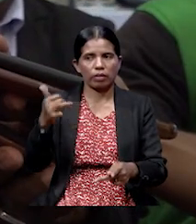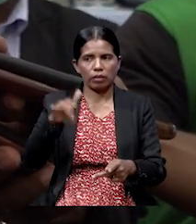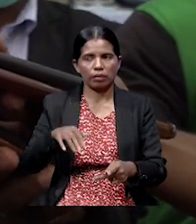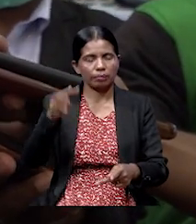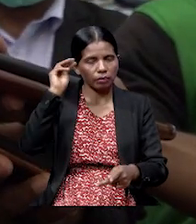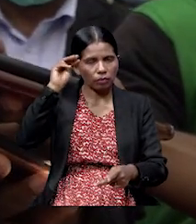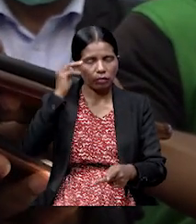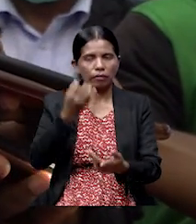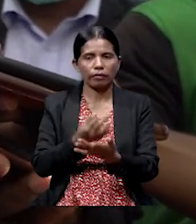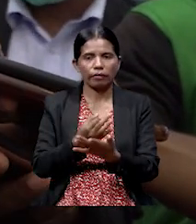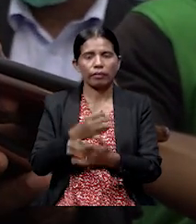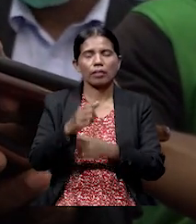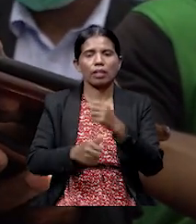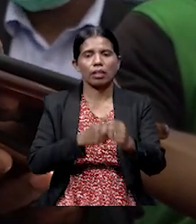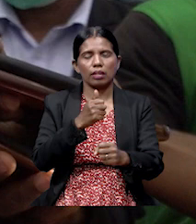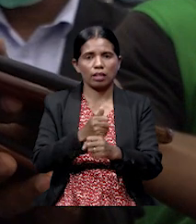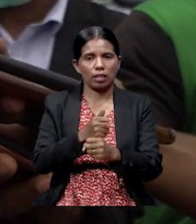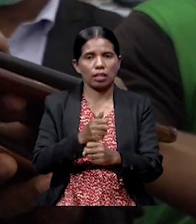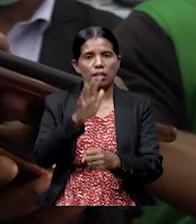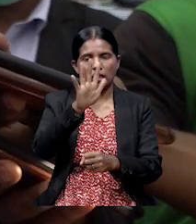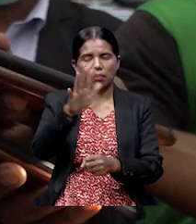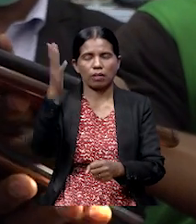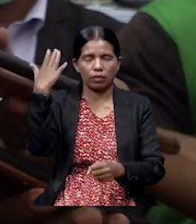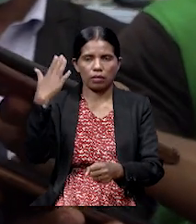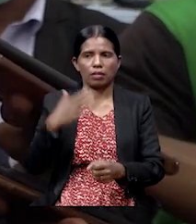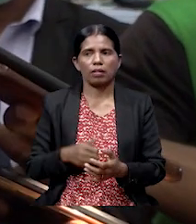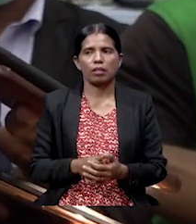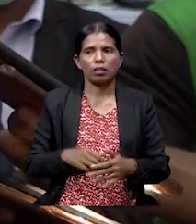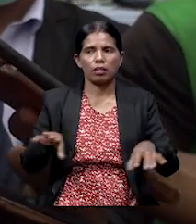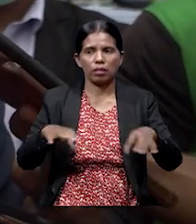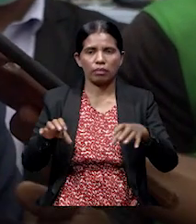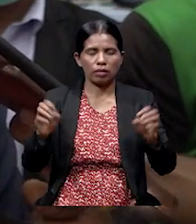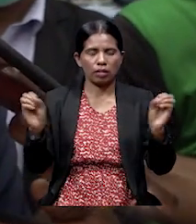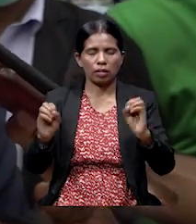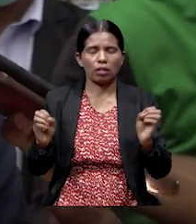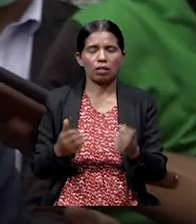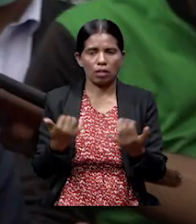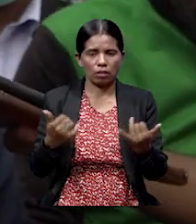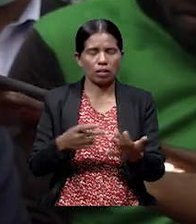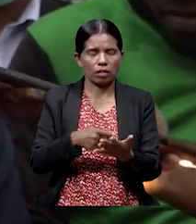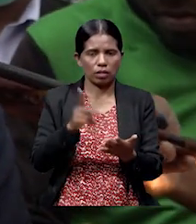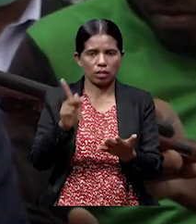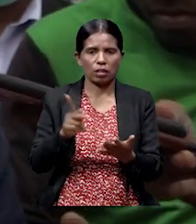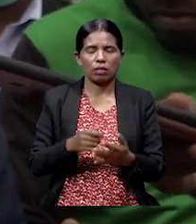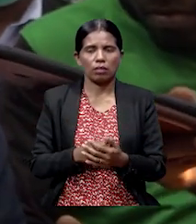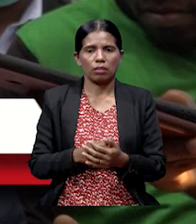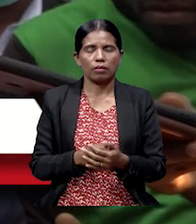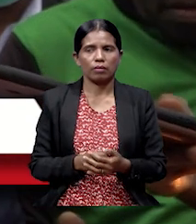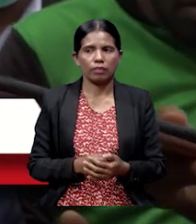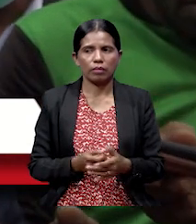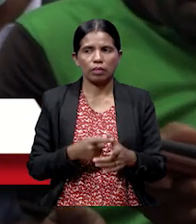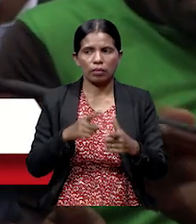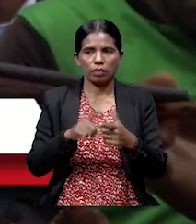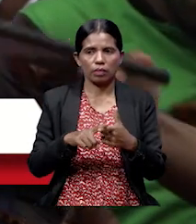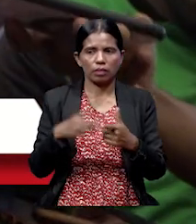compara tinan lima liuba quase de sistema de pagamento eletrônico tono. Ile ni primeiro. Segundo,